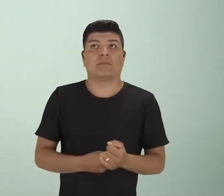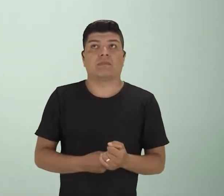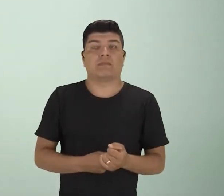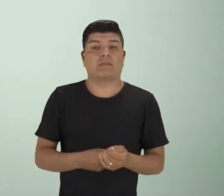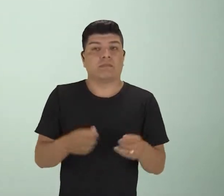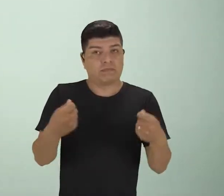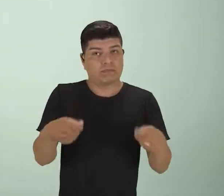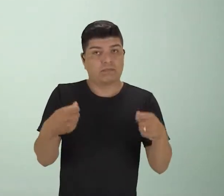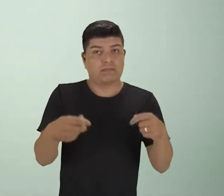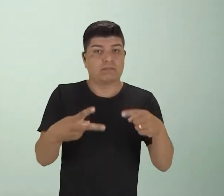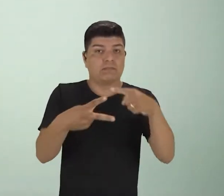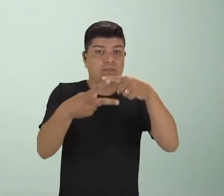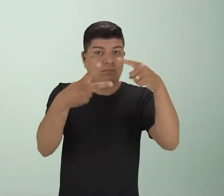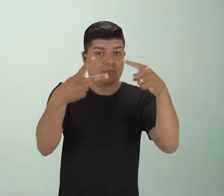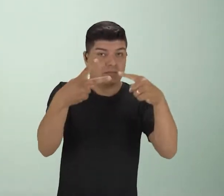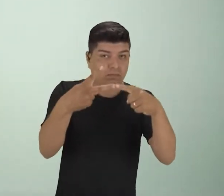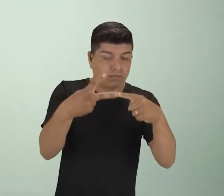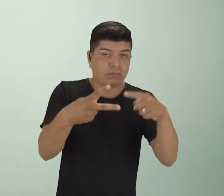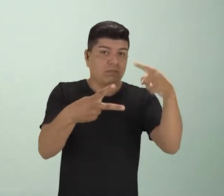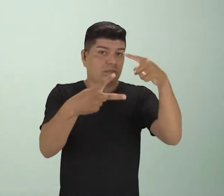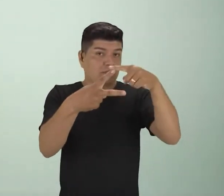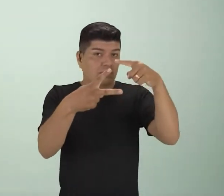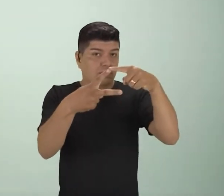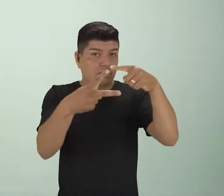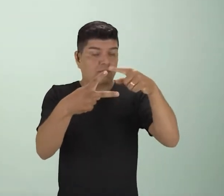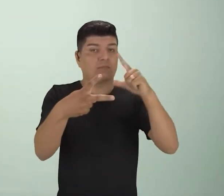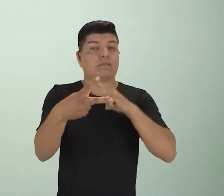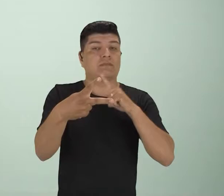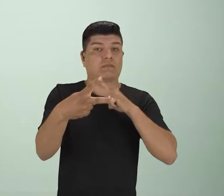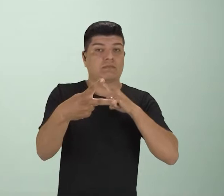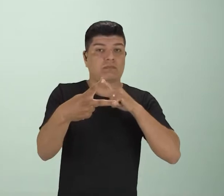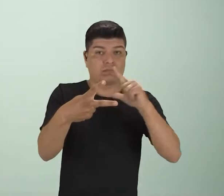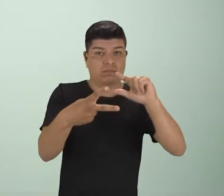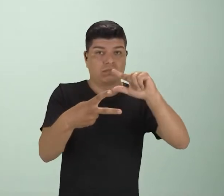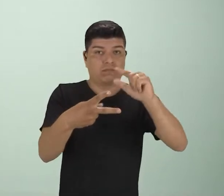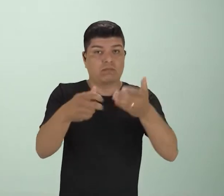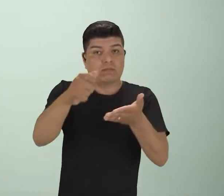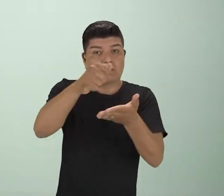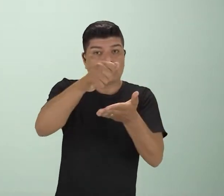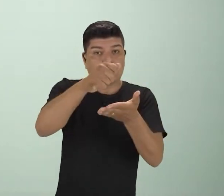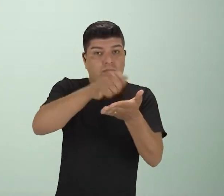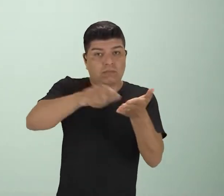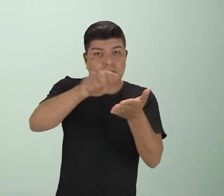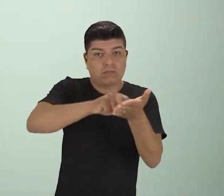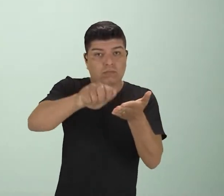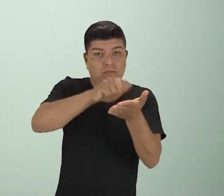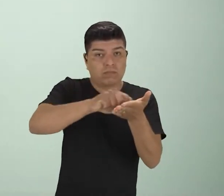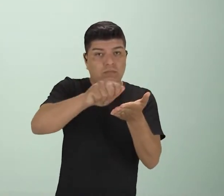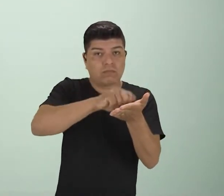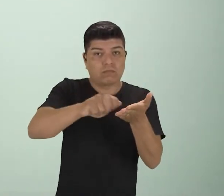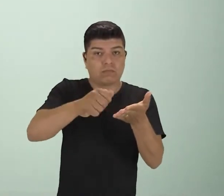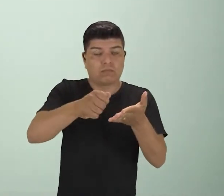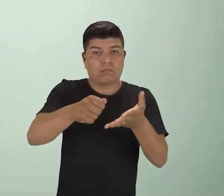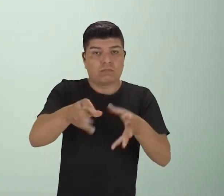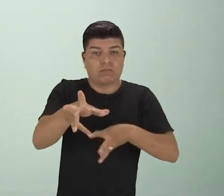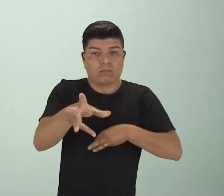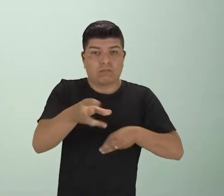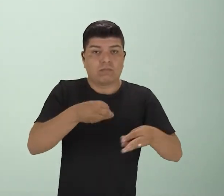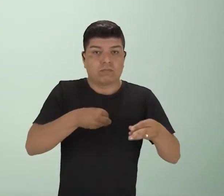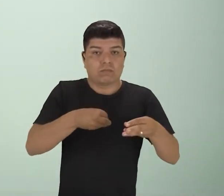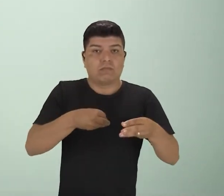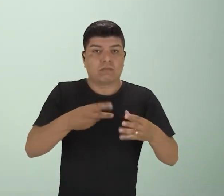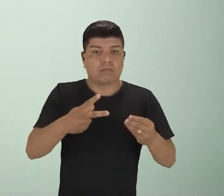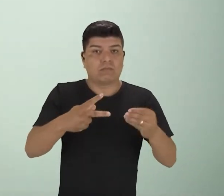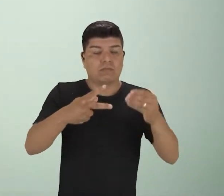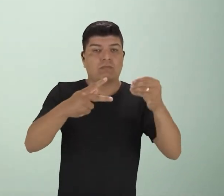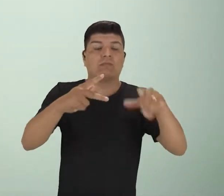vai depender de duas fases. Eu vou ter a primeira fase, que é a transcrição, onde eu vou copiar o material genético, e depois eu vou ter